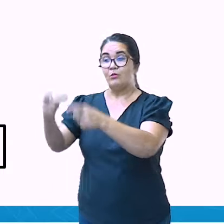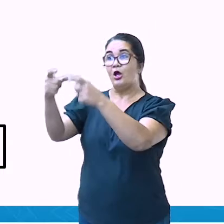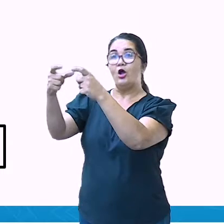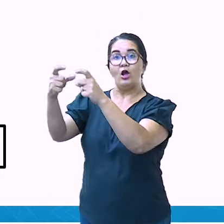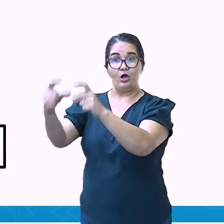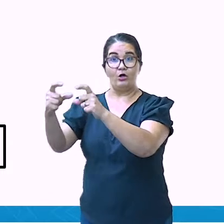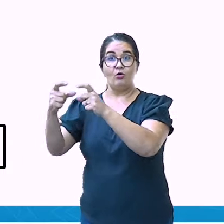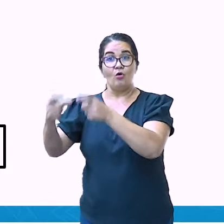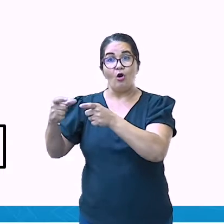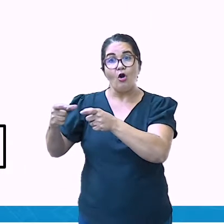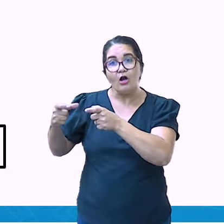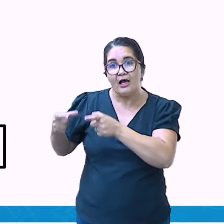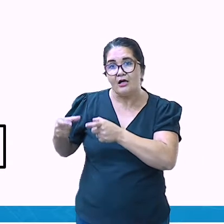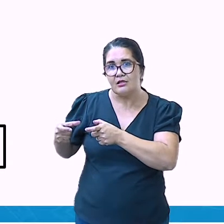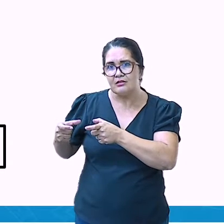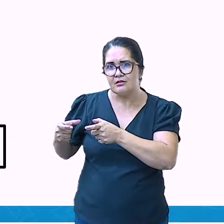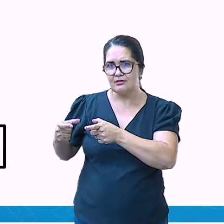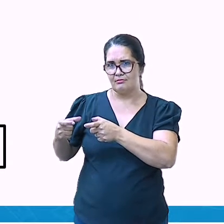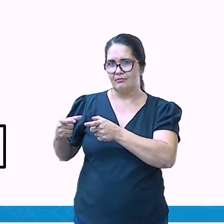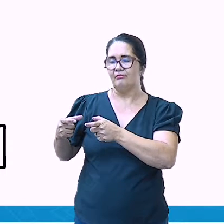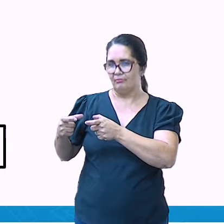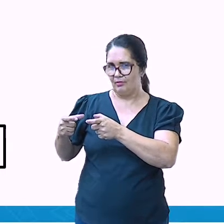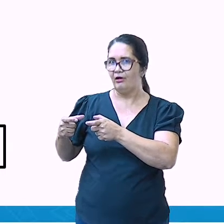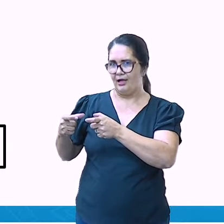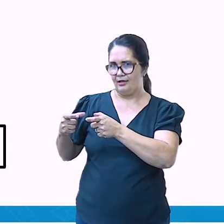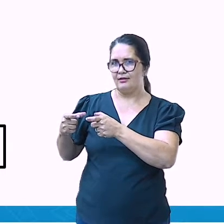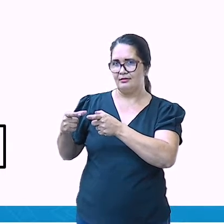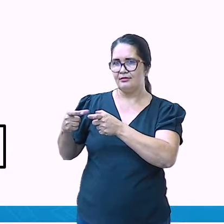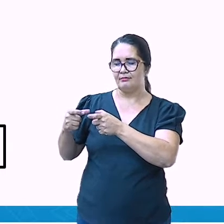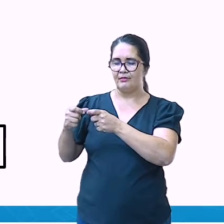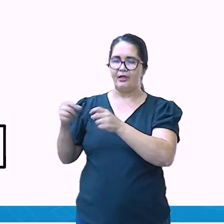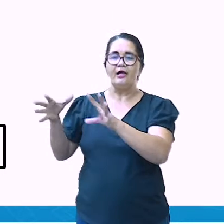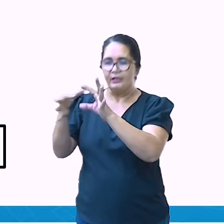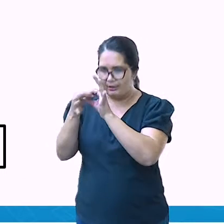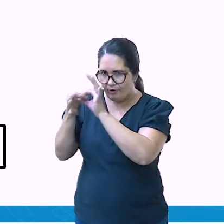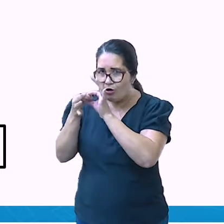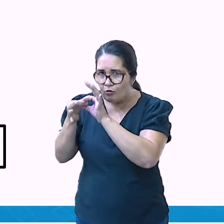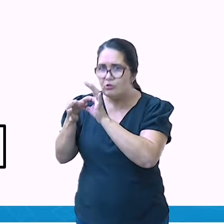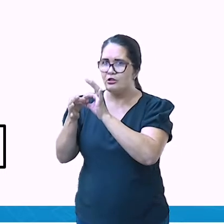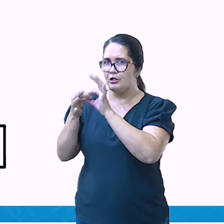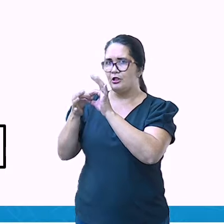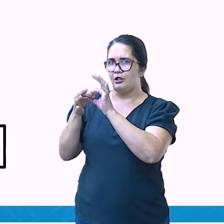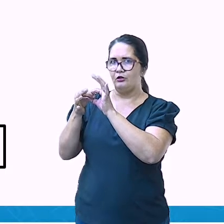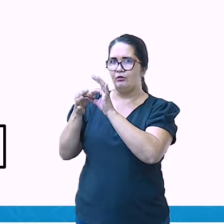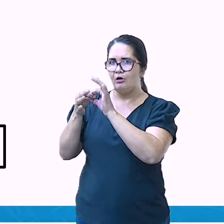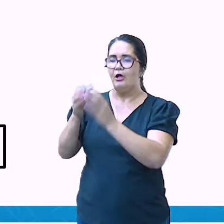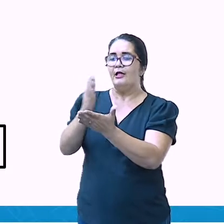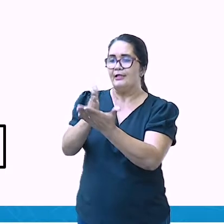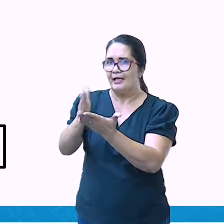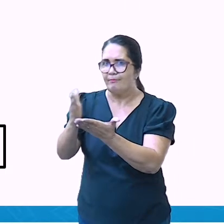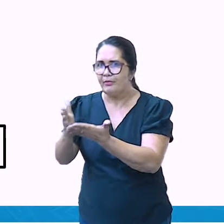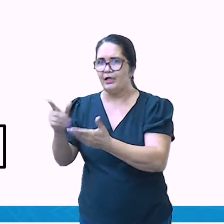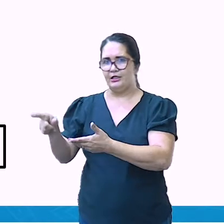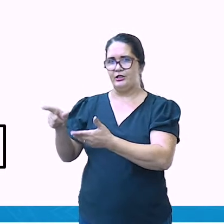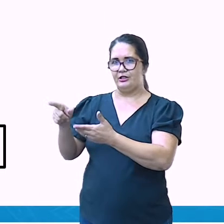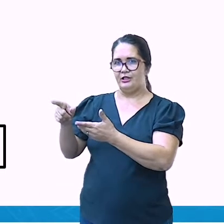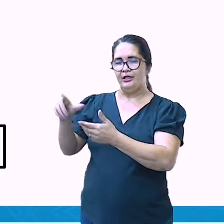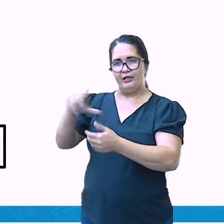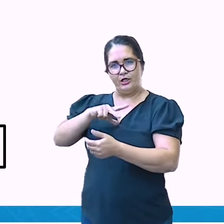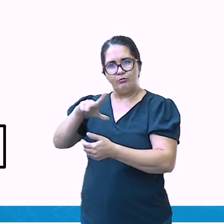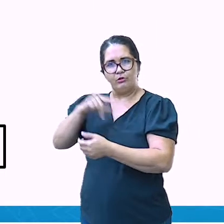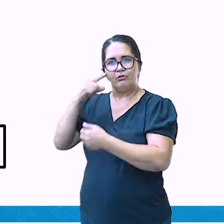E aí, com essa situação, com o tempo, esse Tratado de Tordesilhas ele foi quebrado e